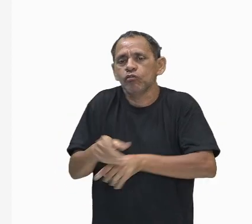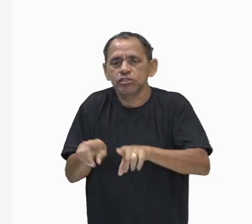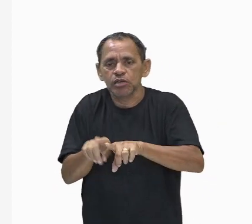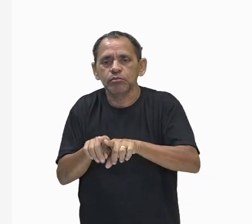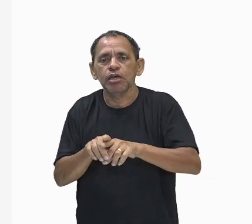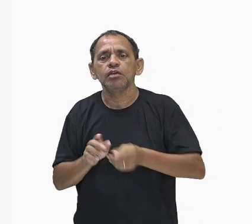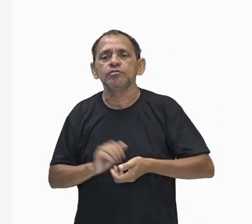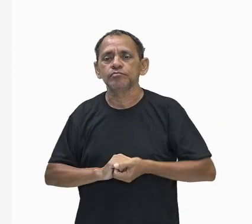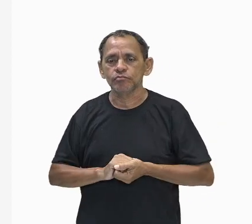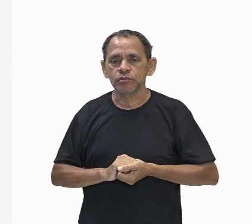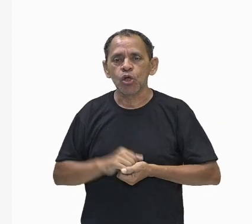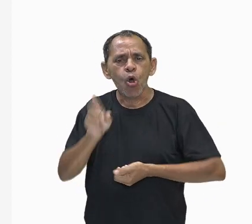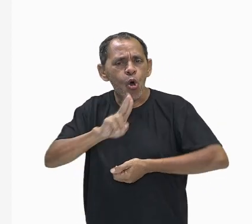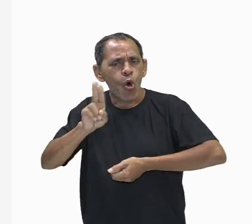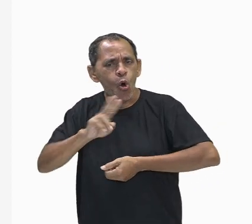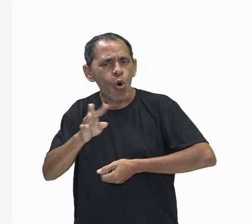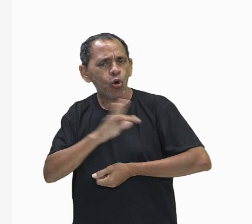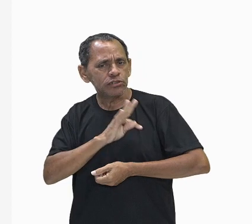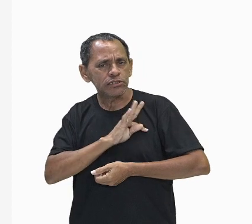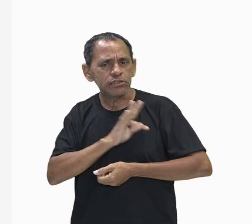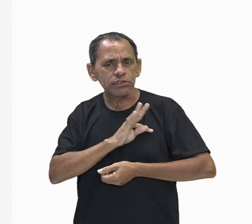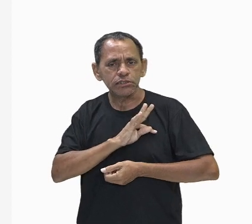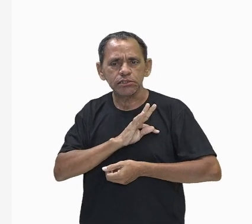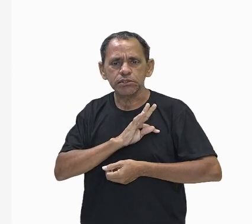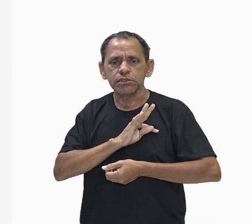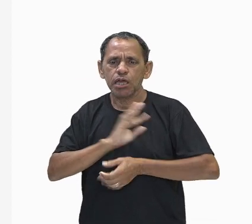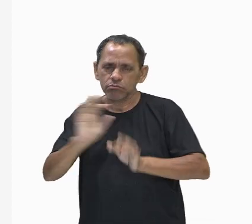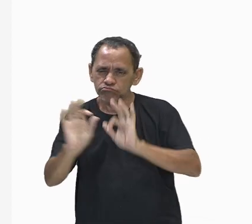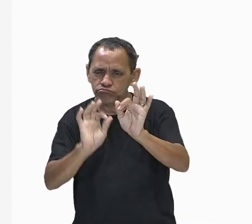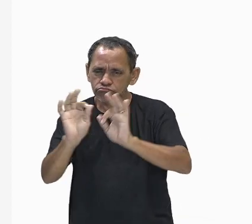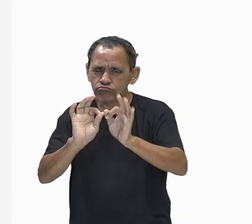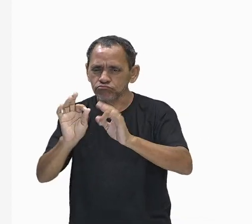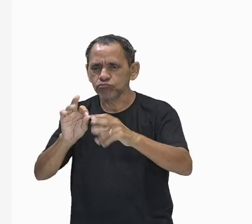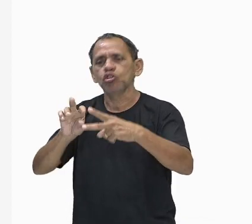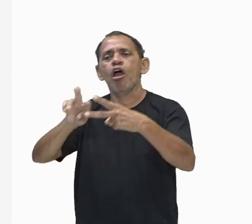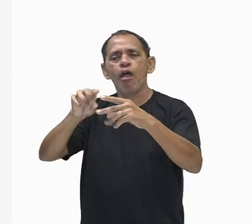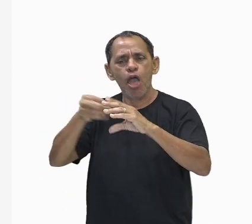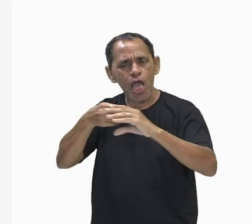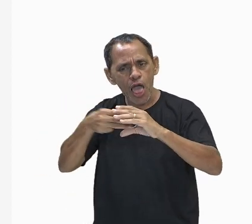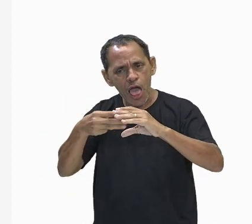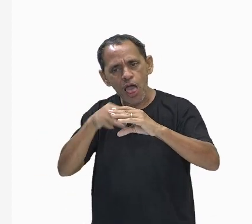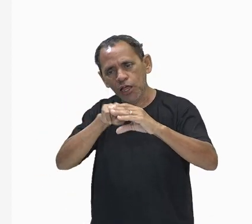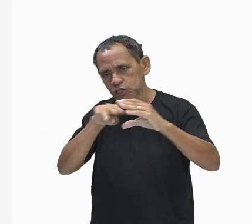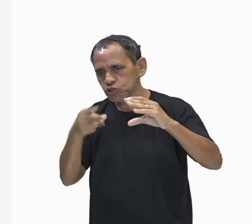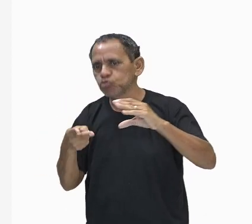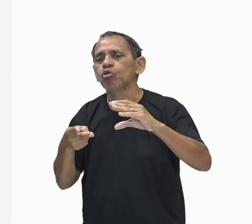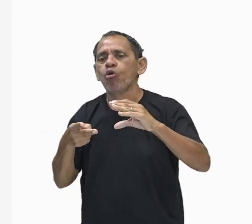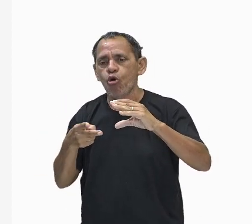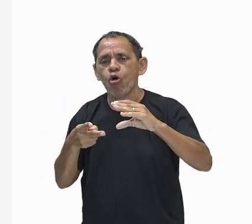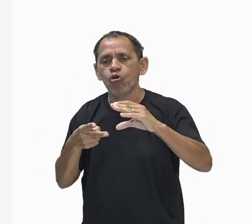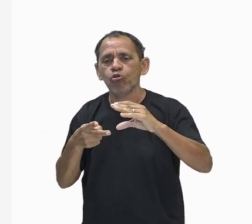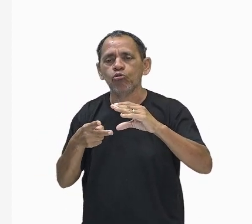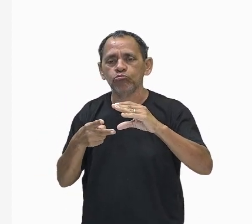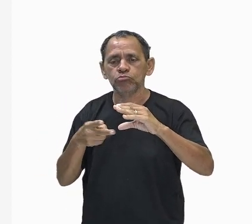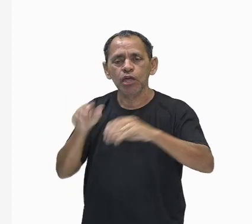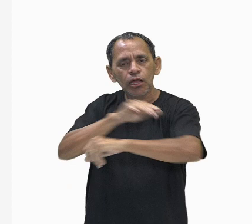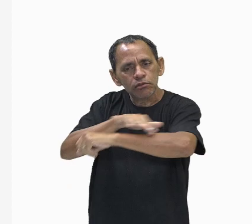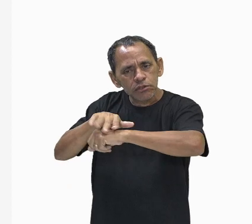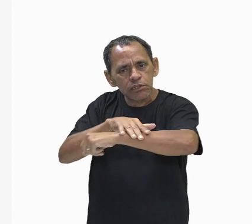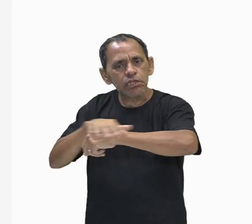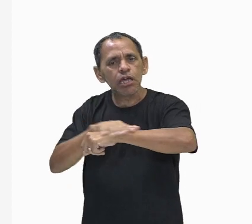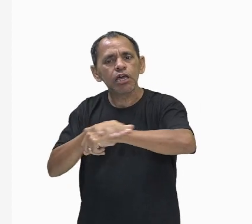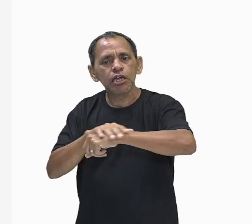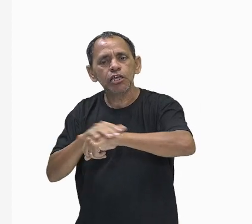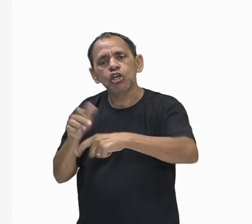utiliza essa técnica de manipulação de células-tronco para reparo de tecidos danificados, como na cura